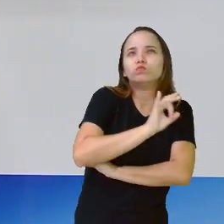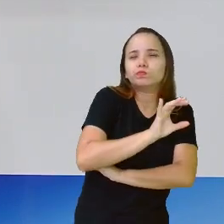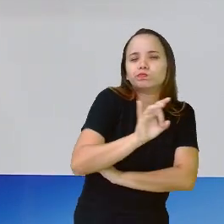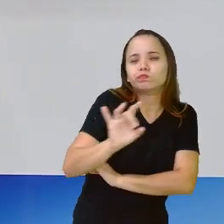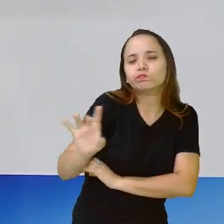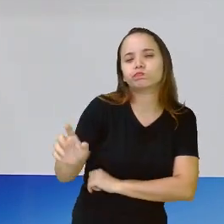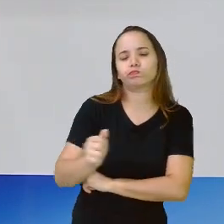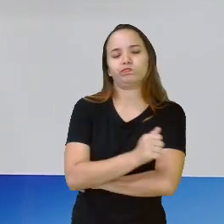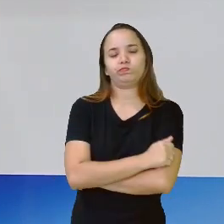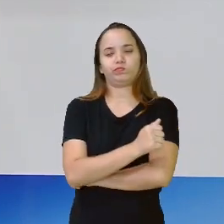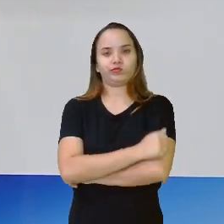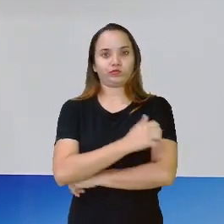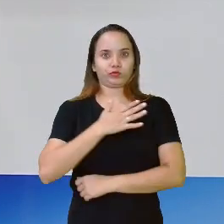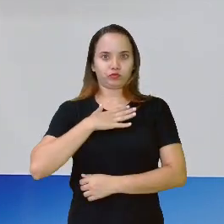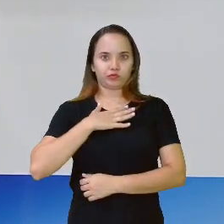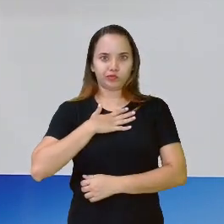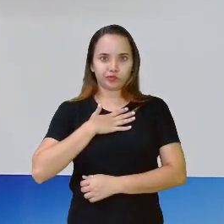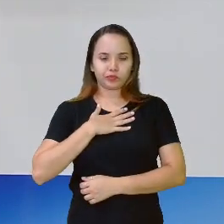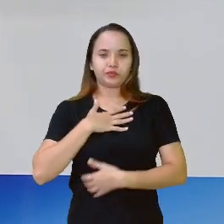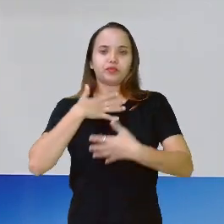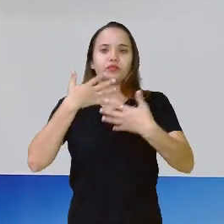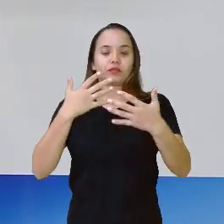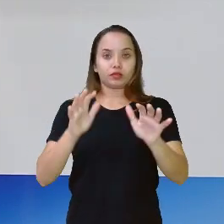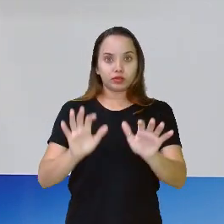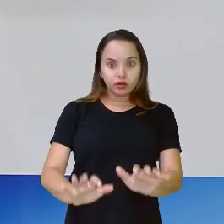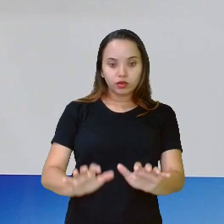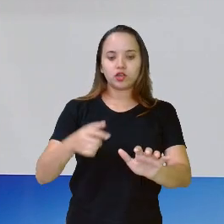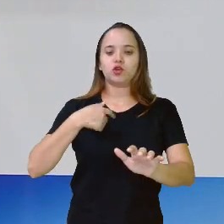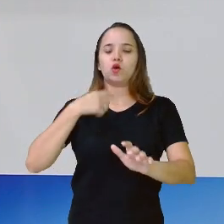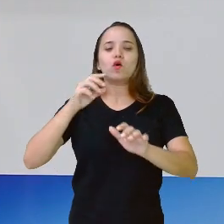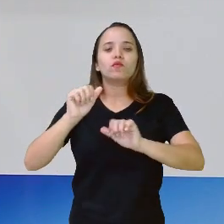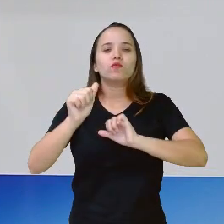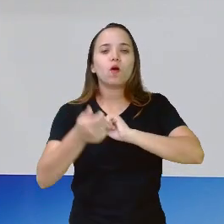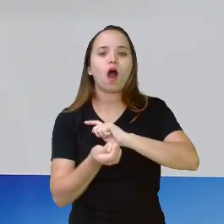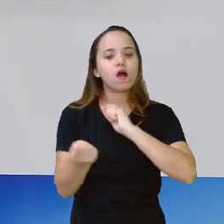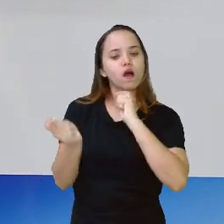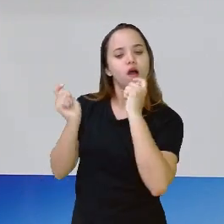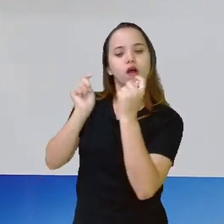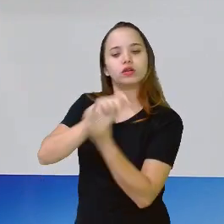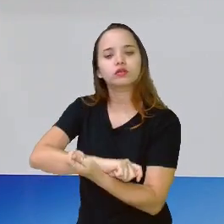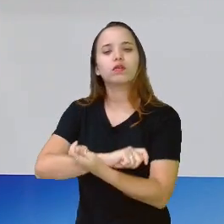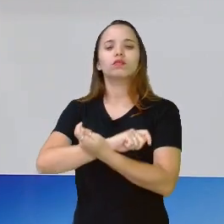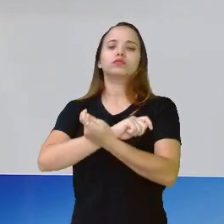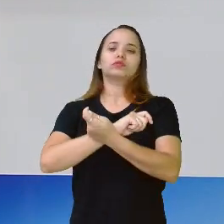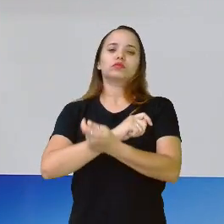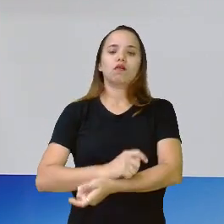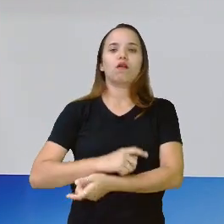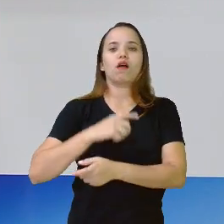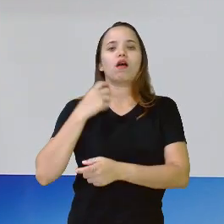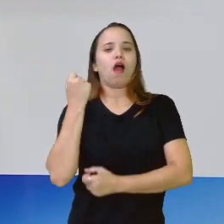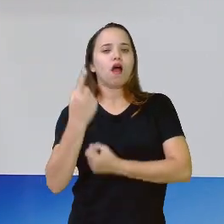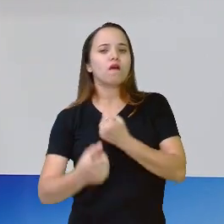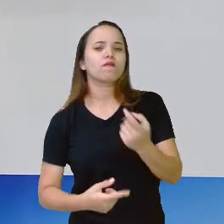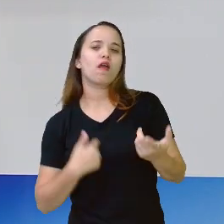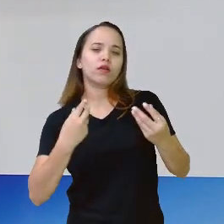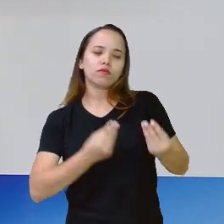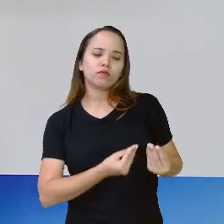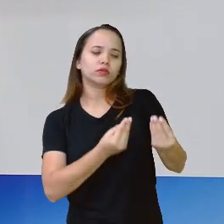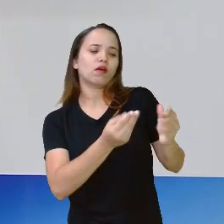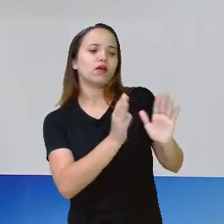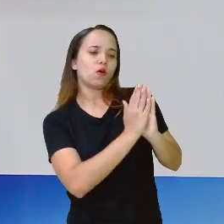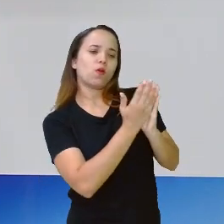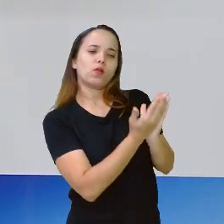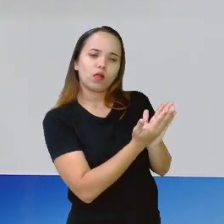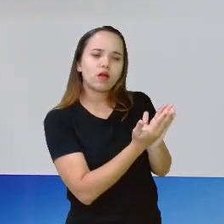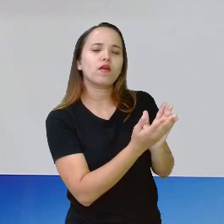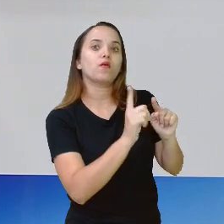aí, eu vou colocar o livro didático, mas aí eu vou precisar trazer uma outra abordagem para poder